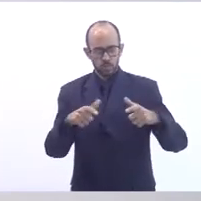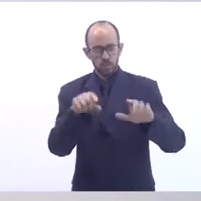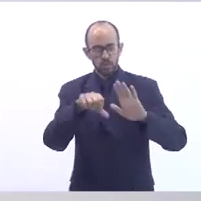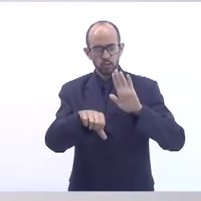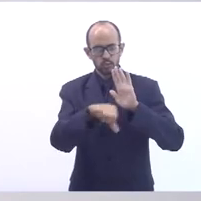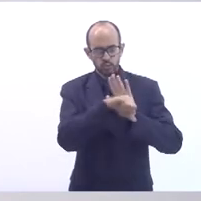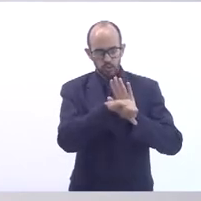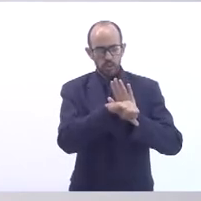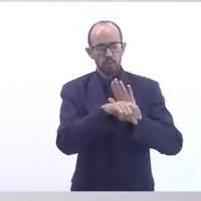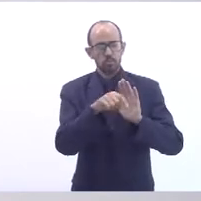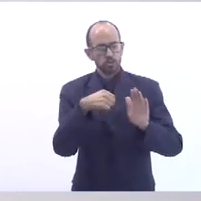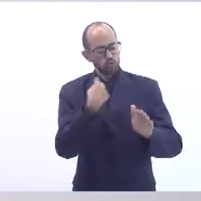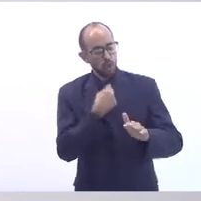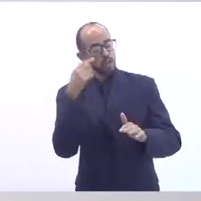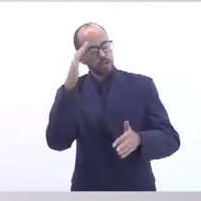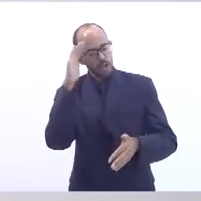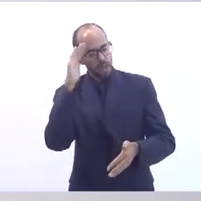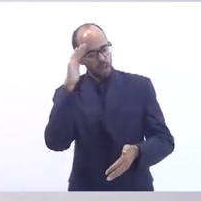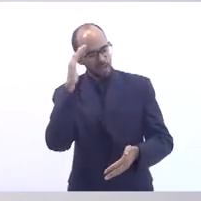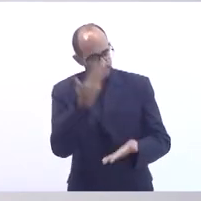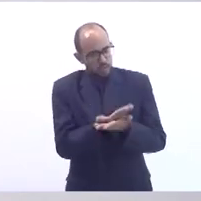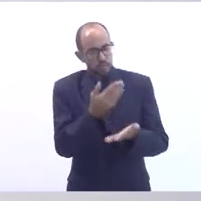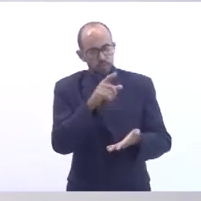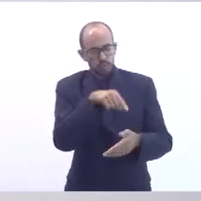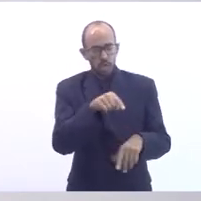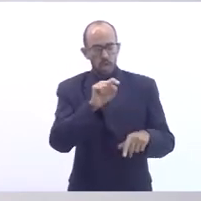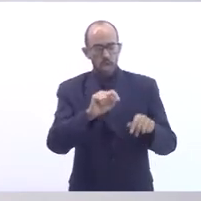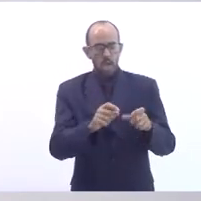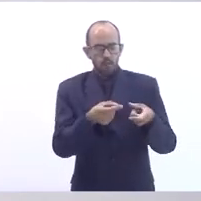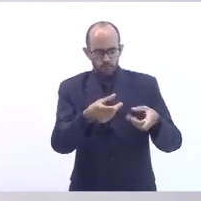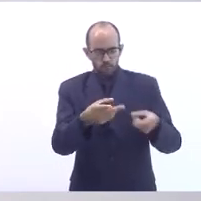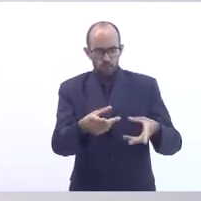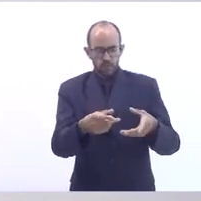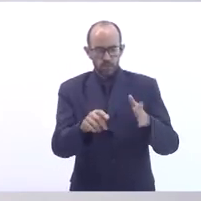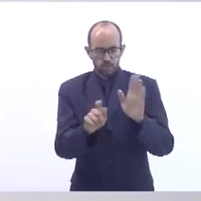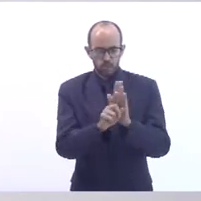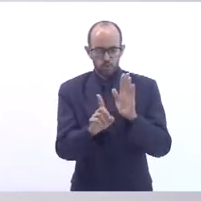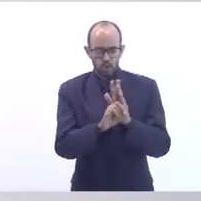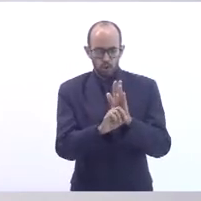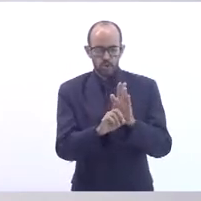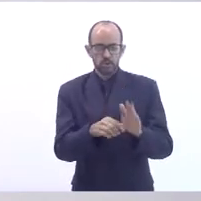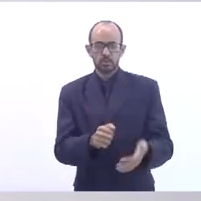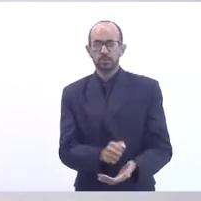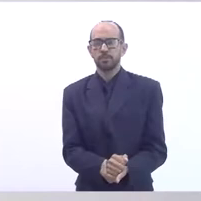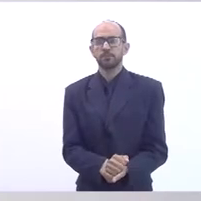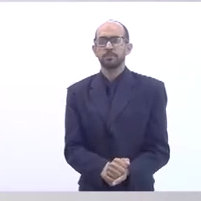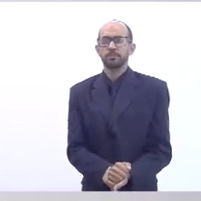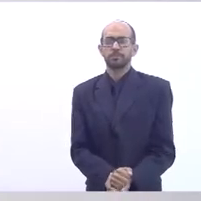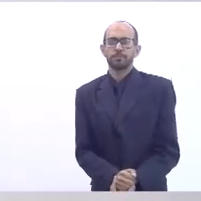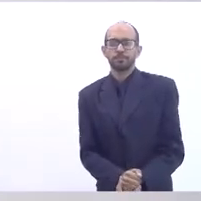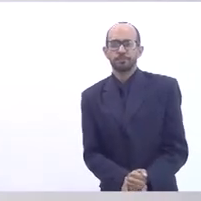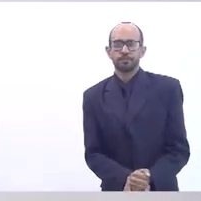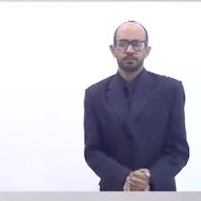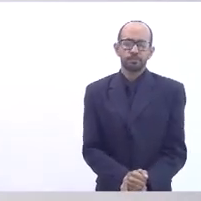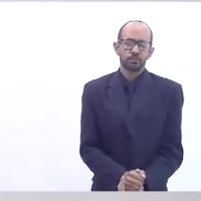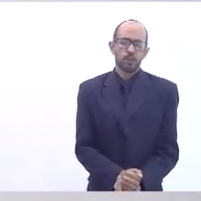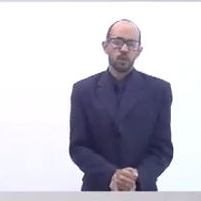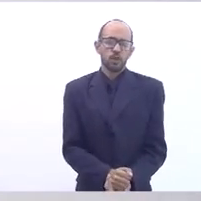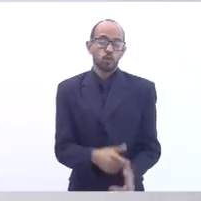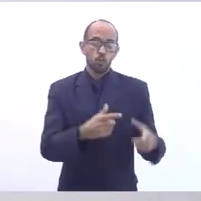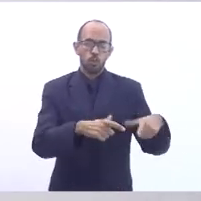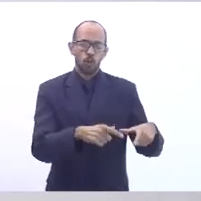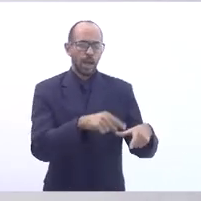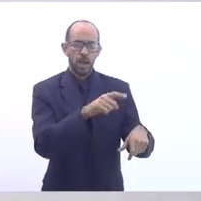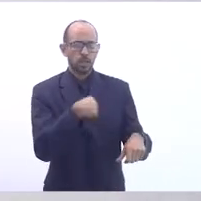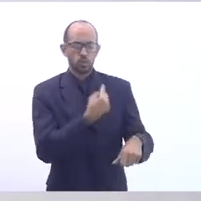na dos cremes seria de tráfico Associação ao tráfico colocados em um lugar que a gente